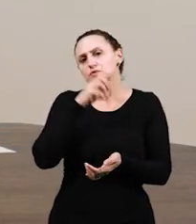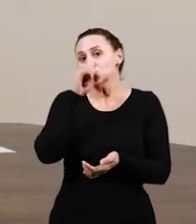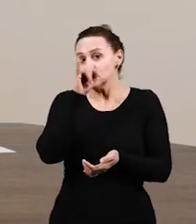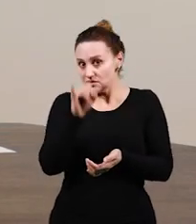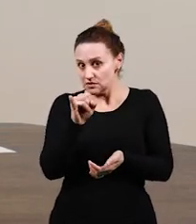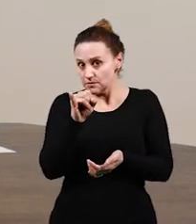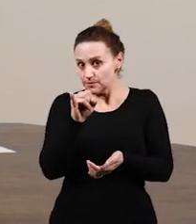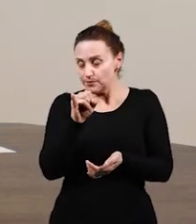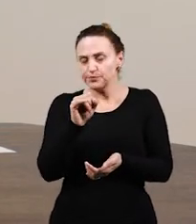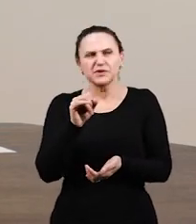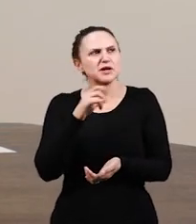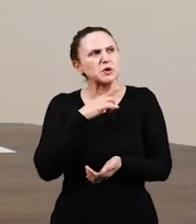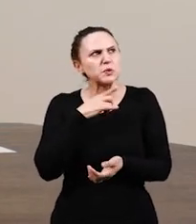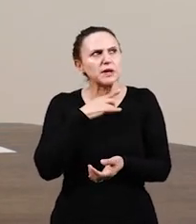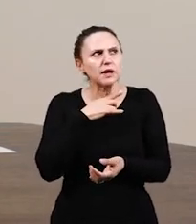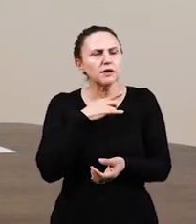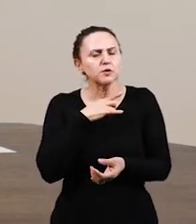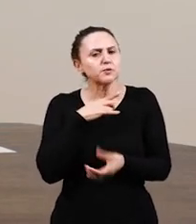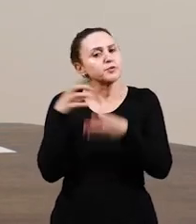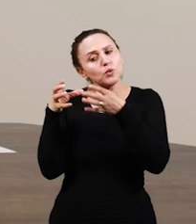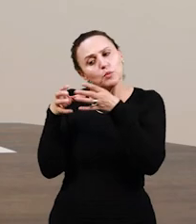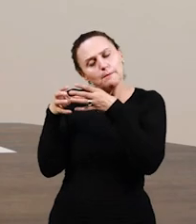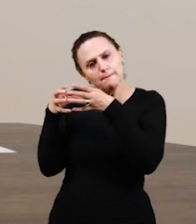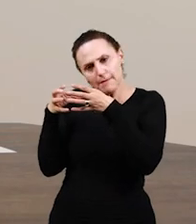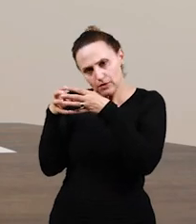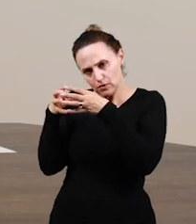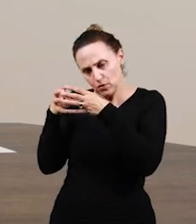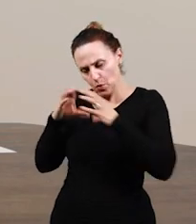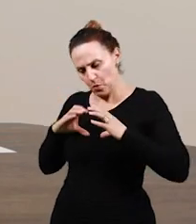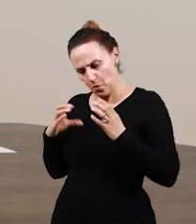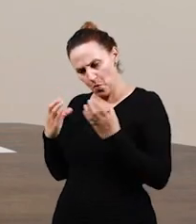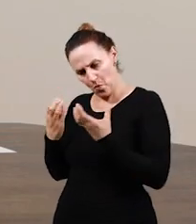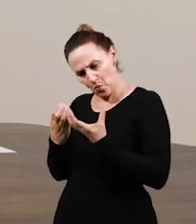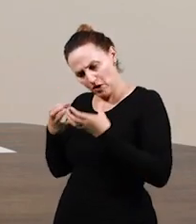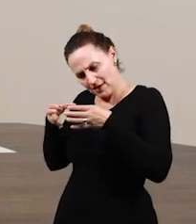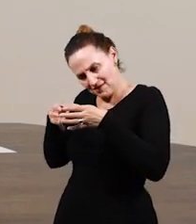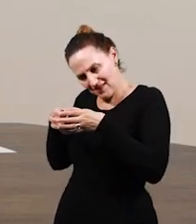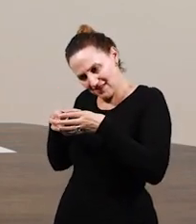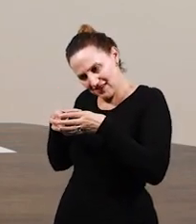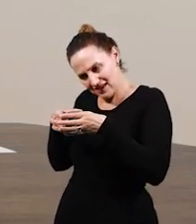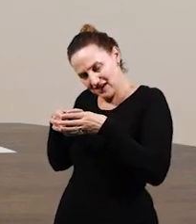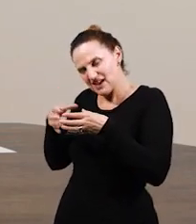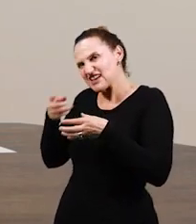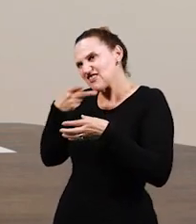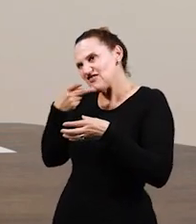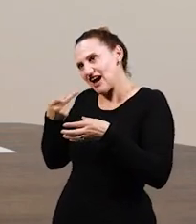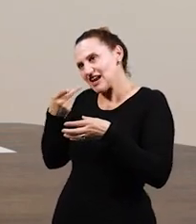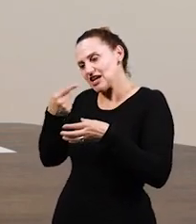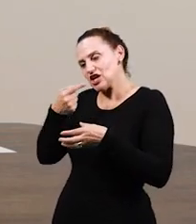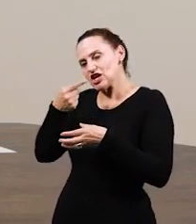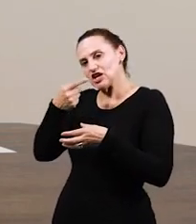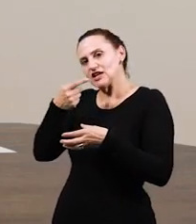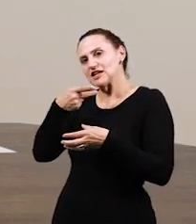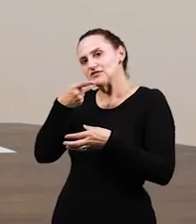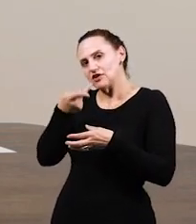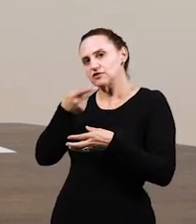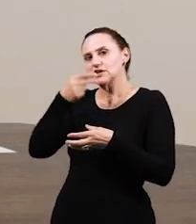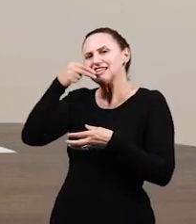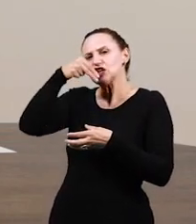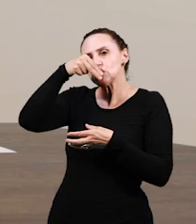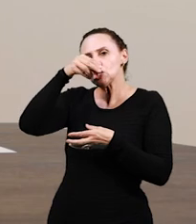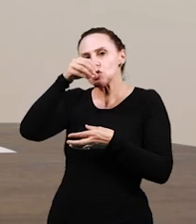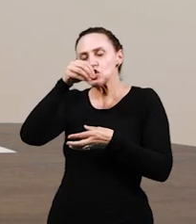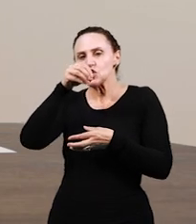então se eu tenho um grupo uma comunidade de fala que diz por exemplo eu fui nós fumo